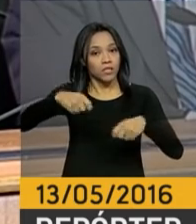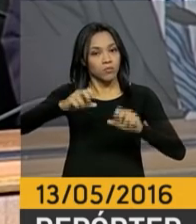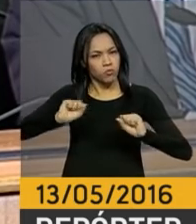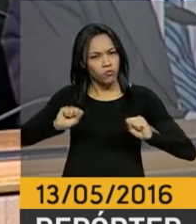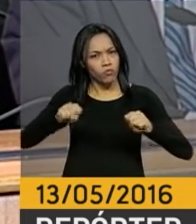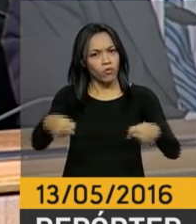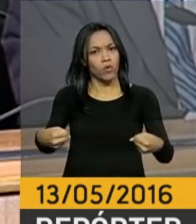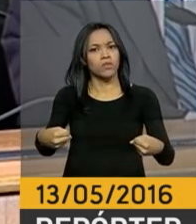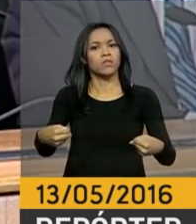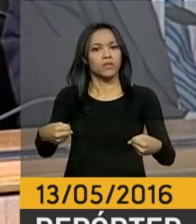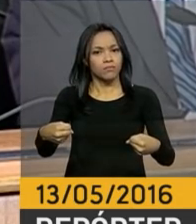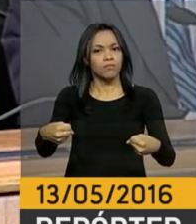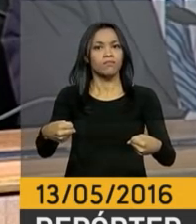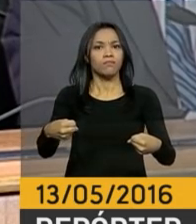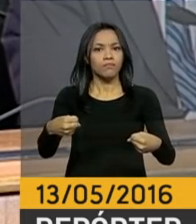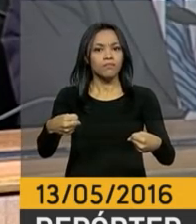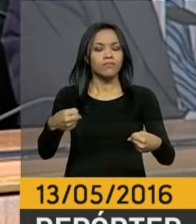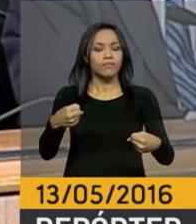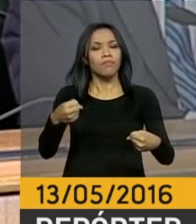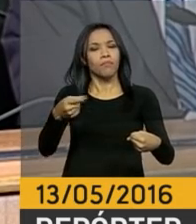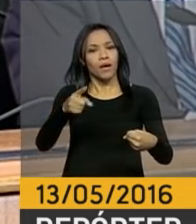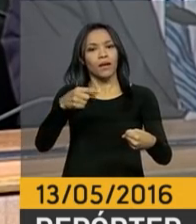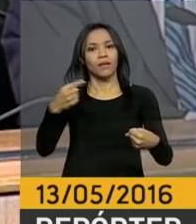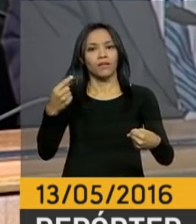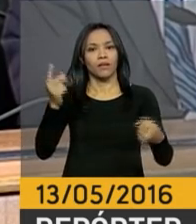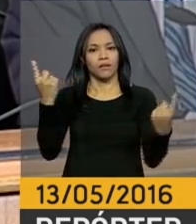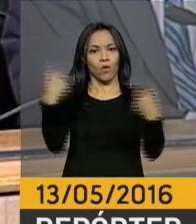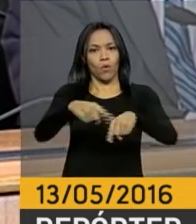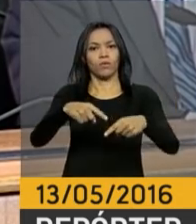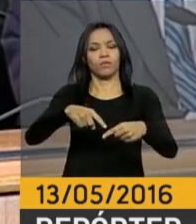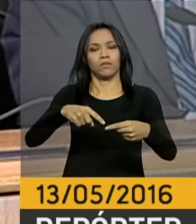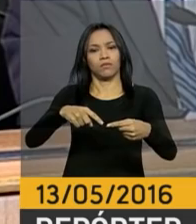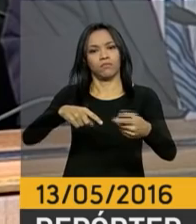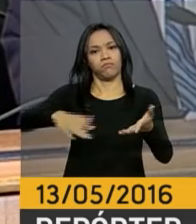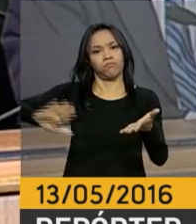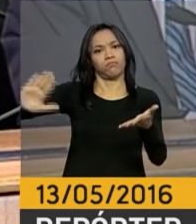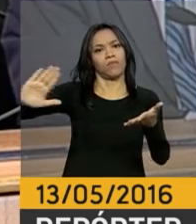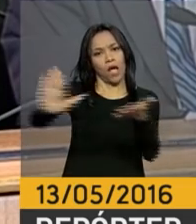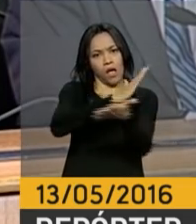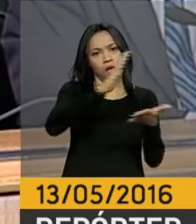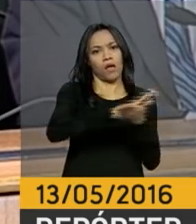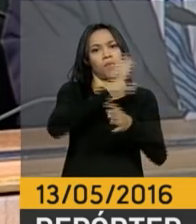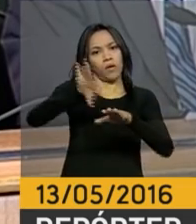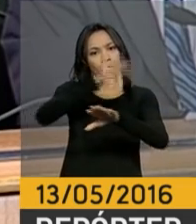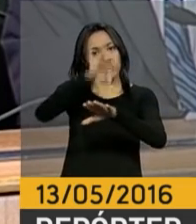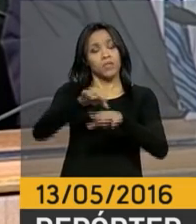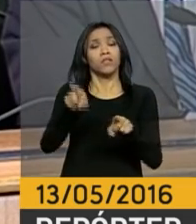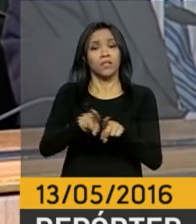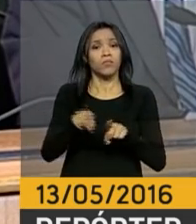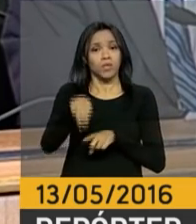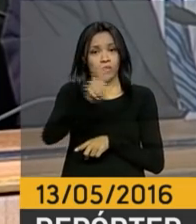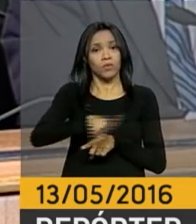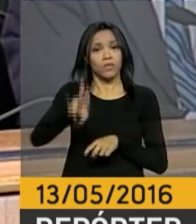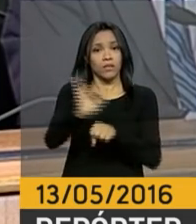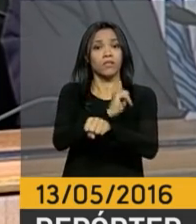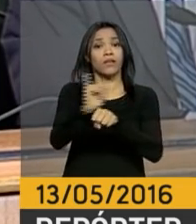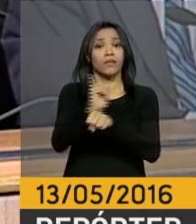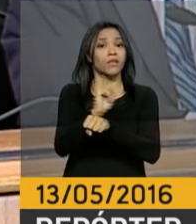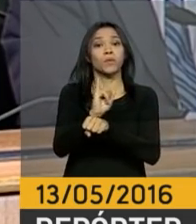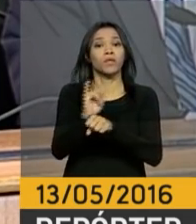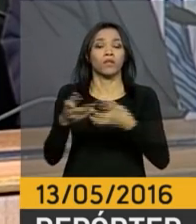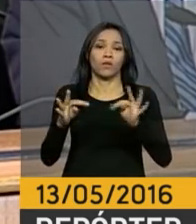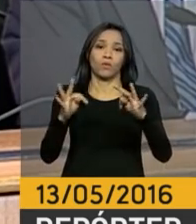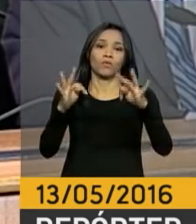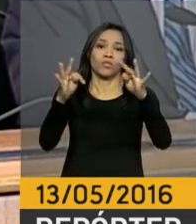força para conseguir combater o mosquito e evidentemente as tecnologias todas que estão aí sendo pesquisadas